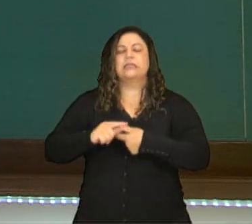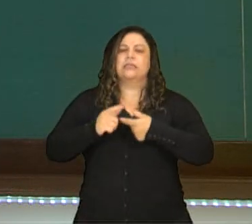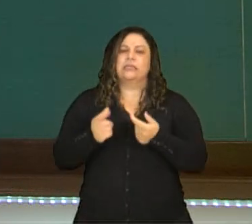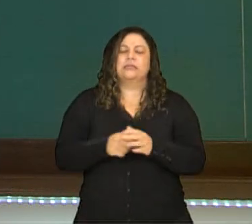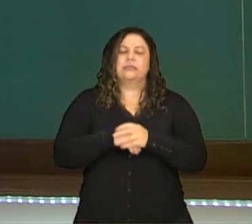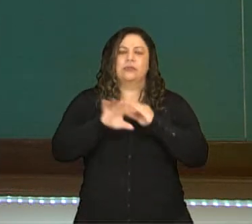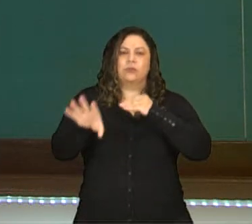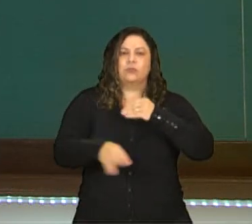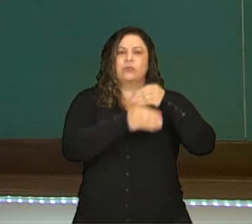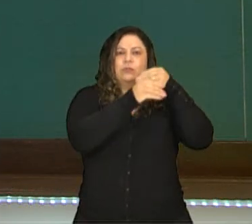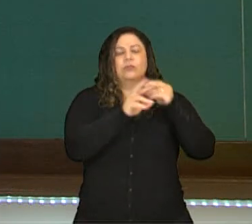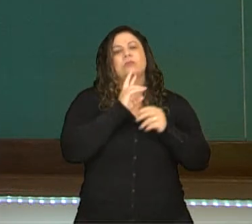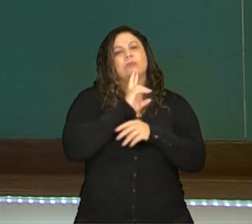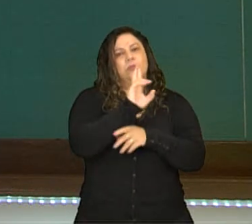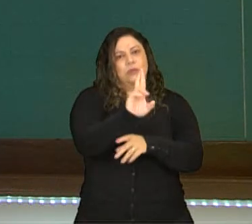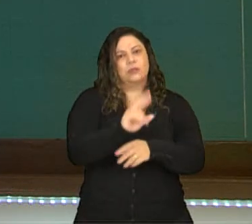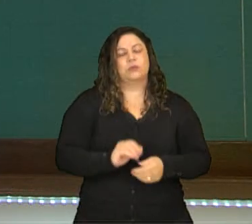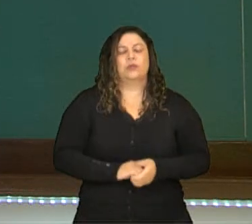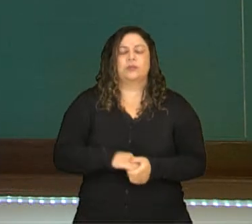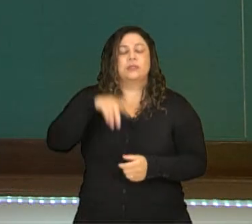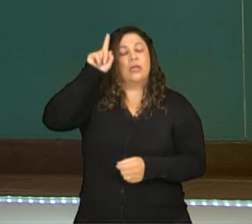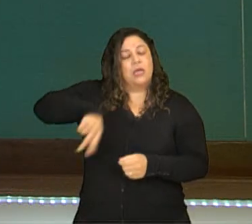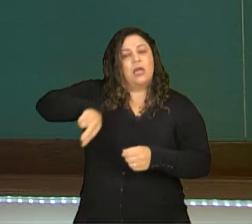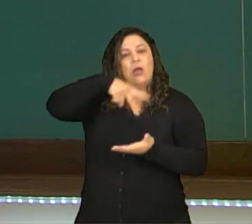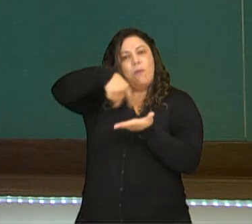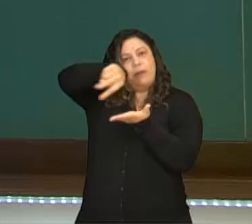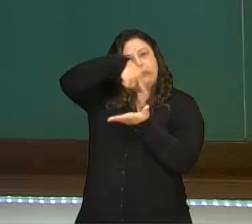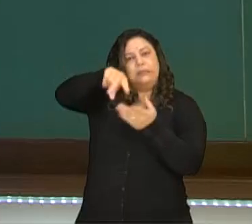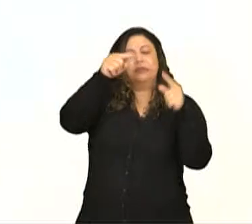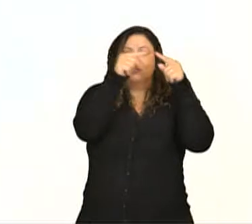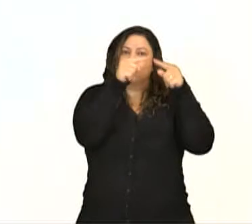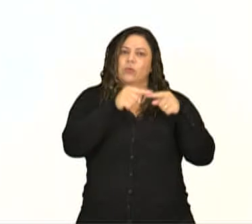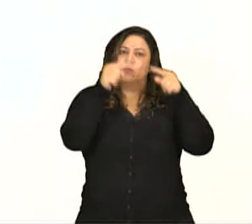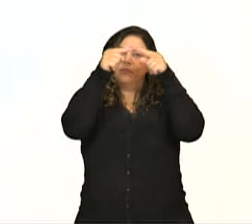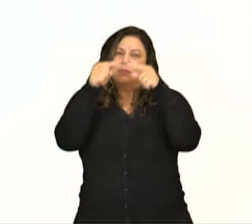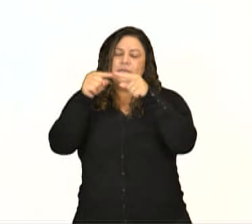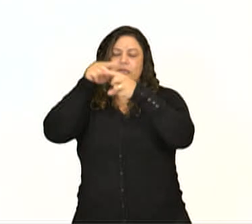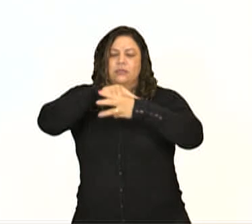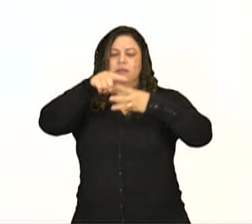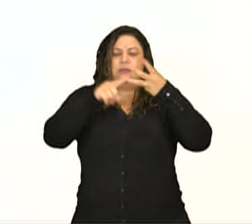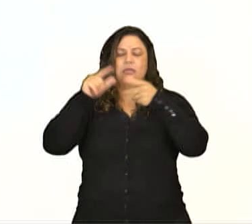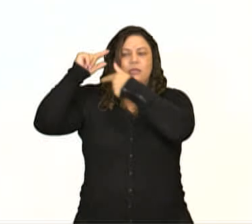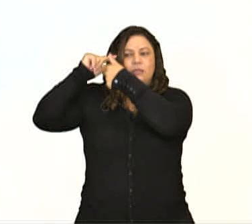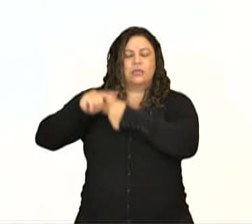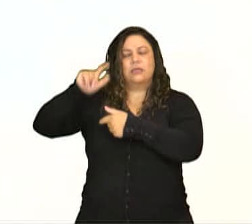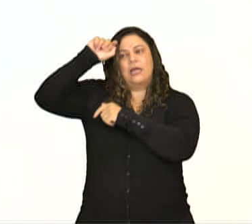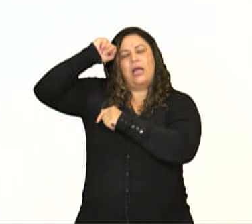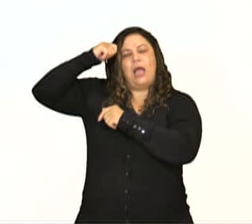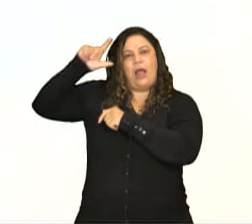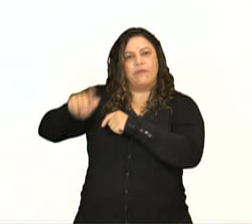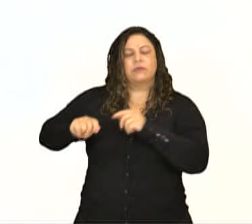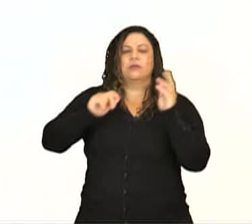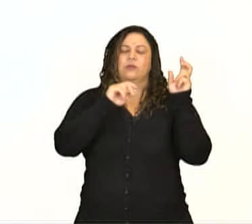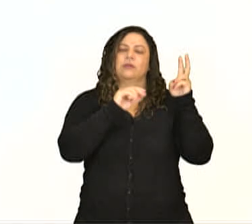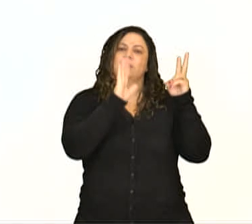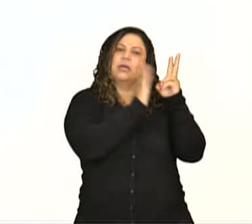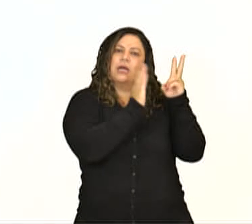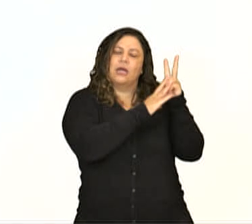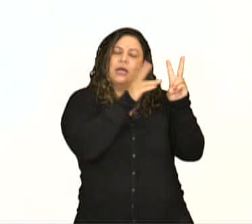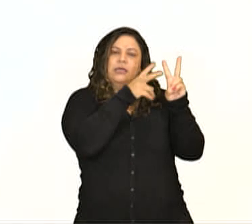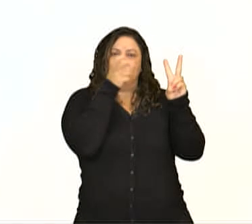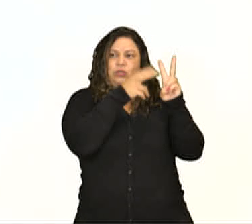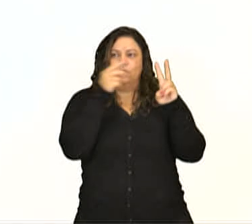de vocês. Então, é uma dança que conta com a combinação de 3 tradições, a africana, a indígena e a espanhola.